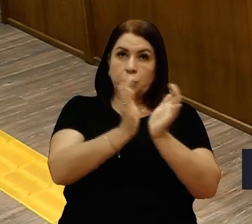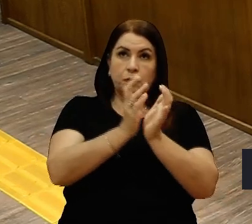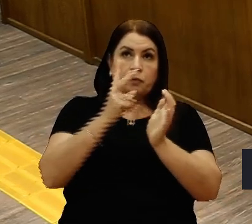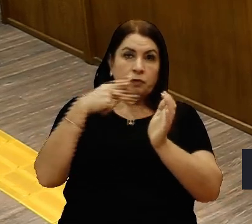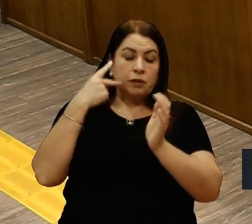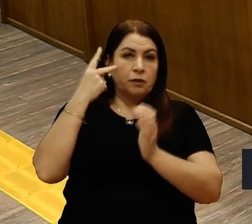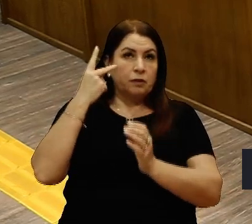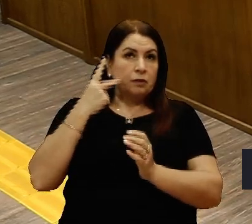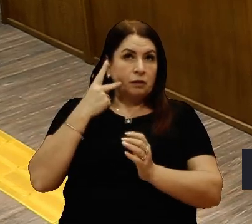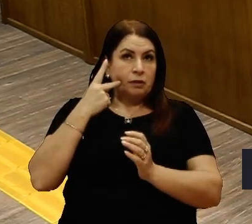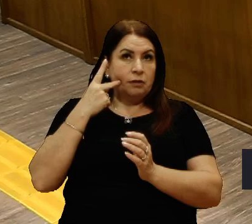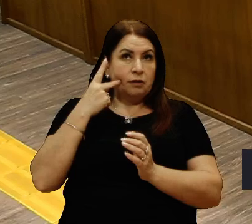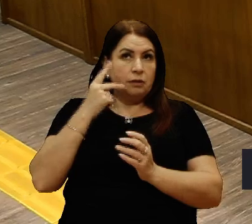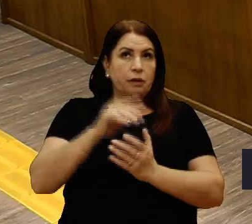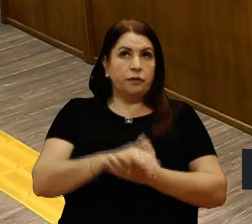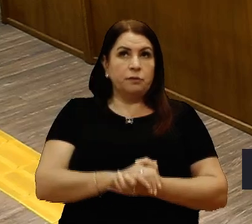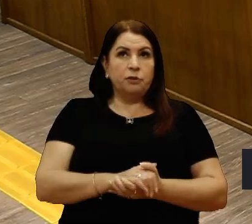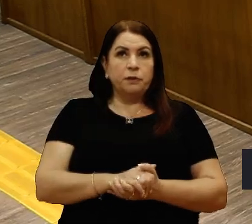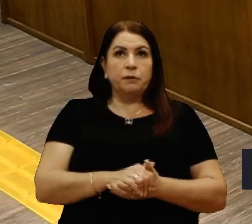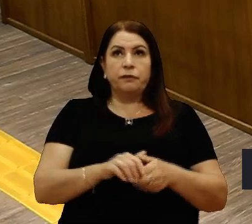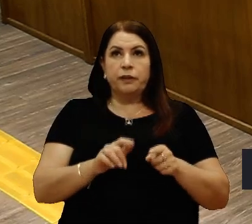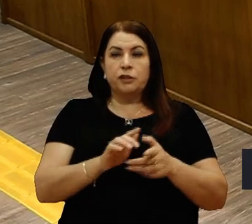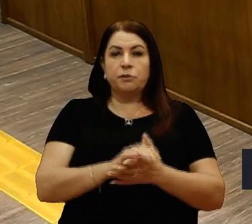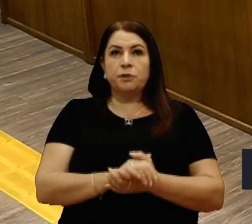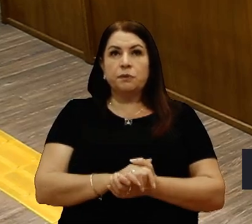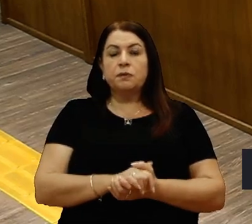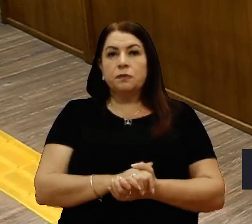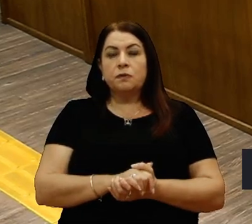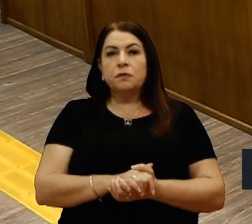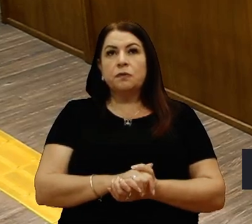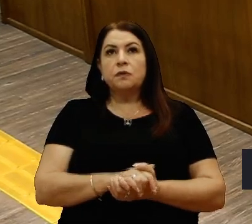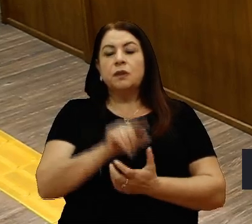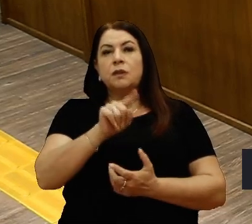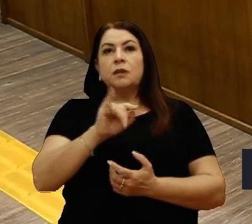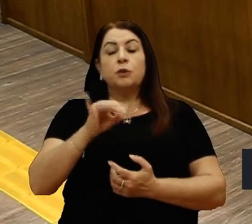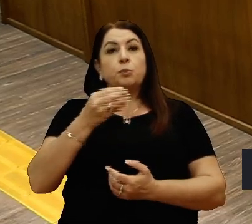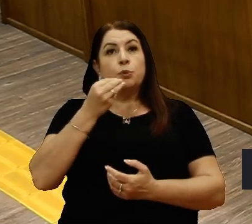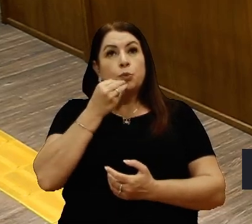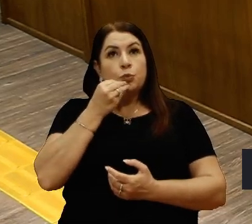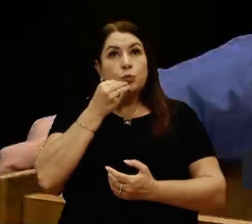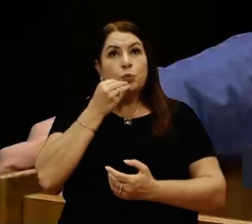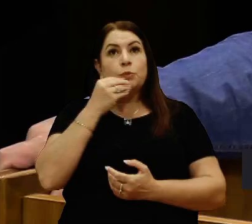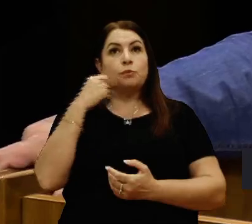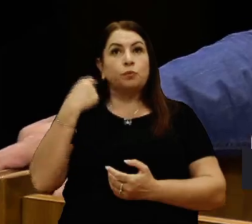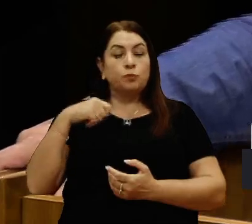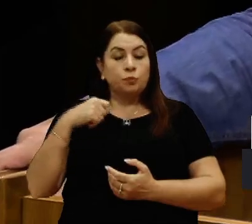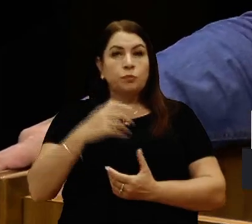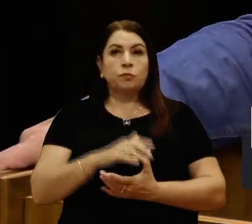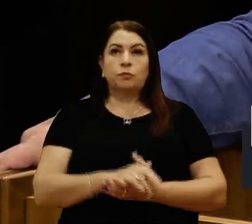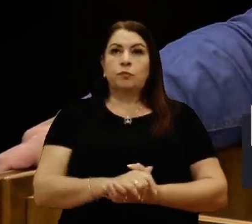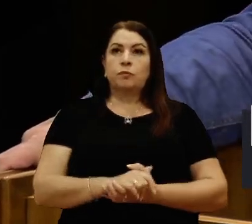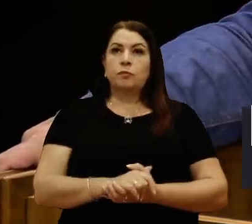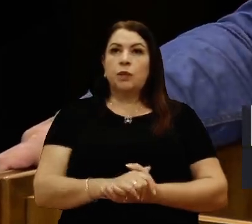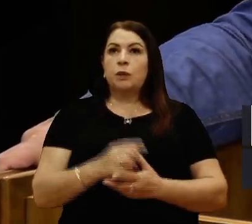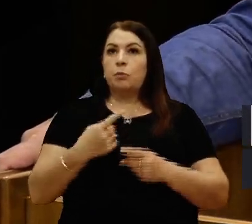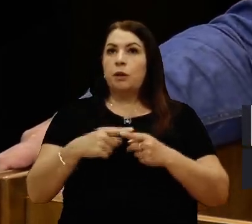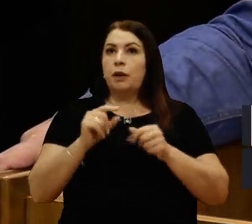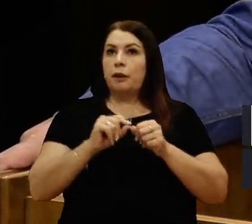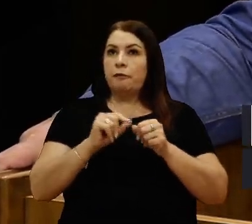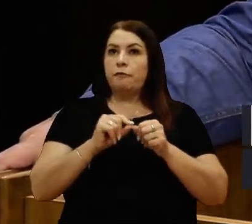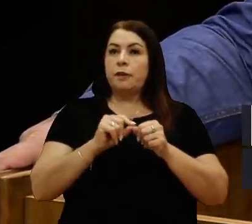vereador Renato Oliveira, ela é oportuna e necessária porque ela